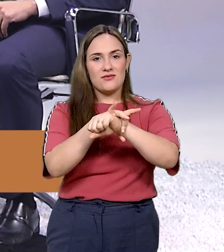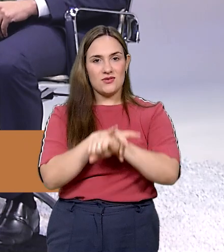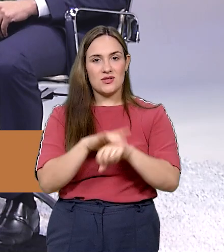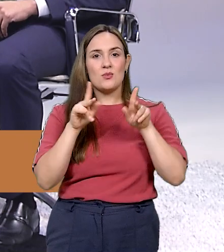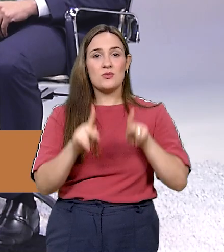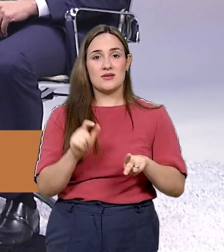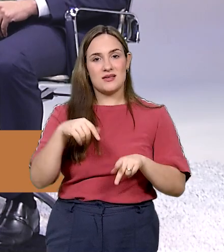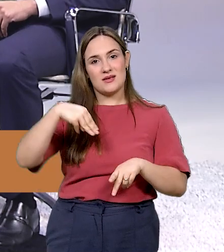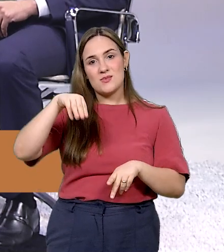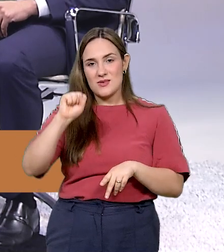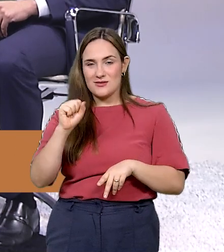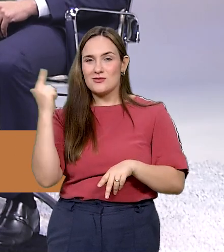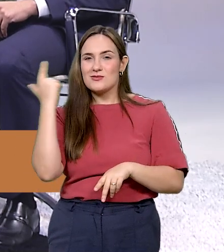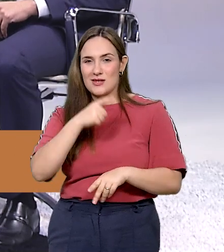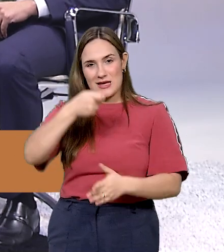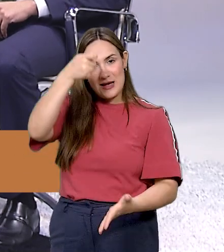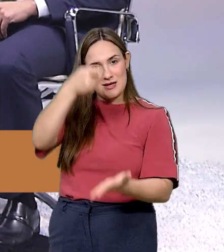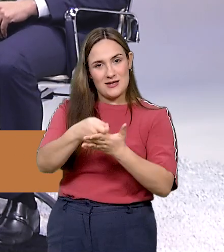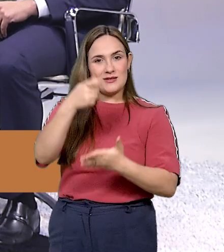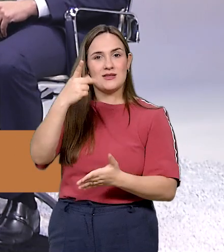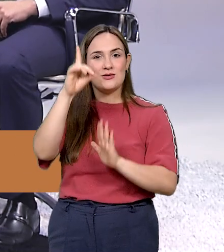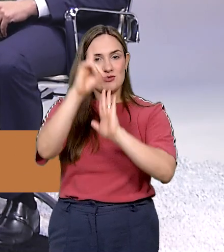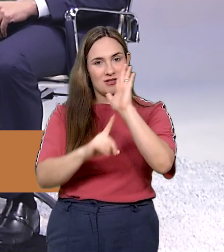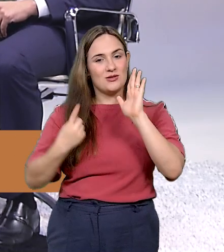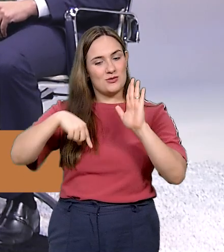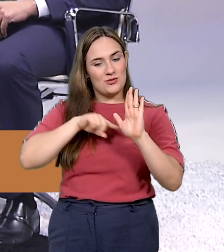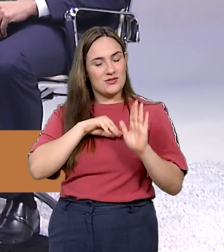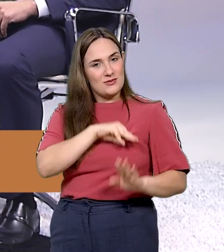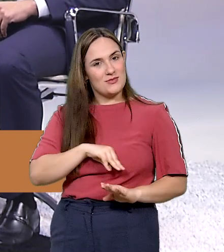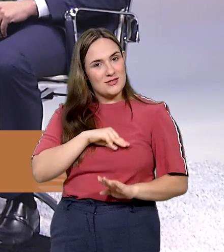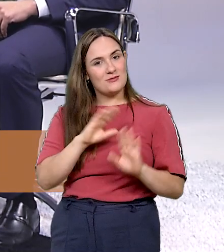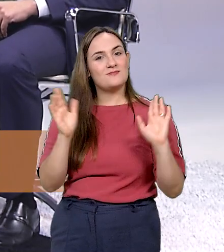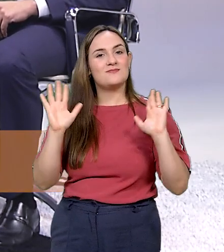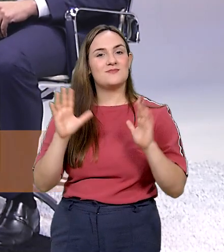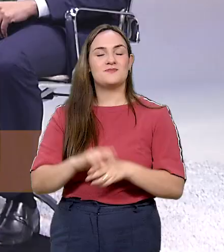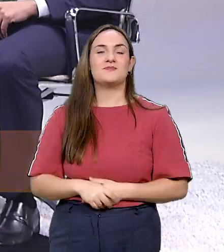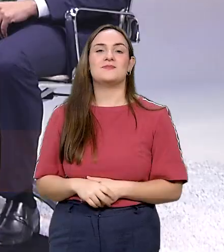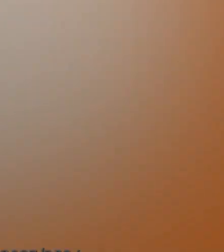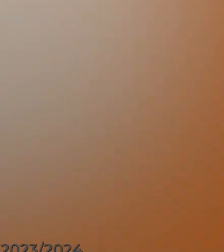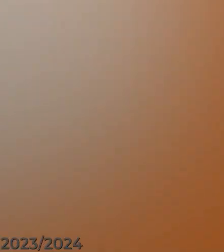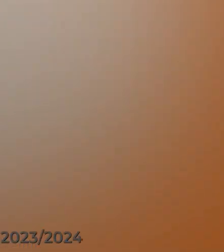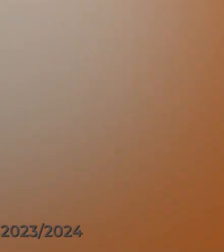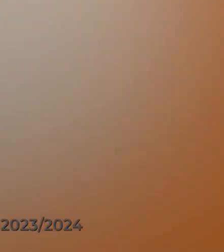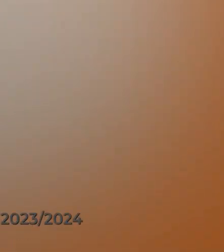Pública de Mato Grosso do Sul. Garantir seu direito é nossa missão. Até a próxima!